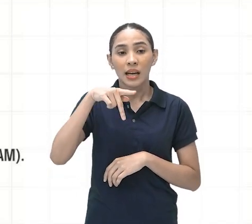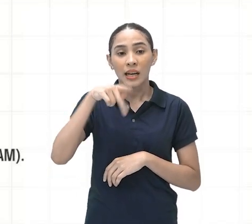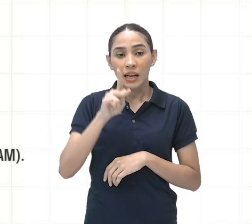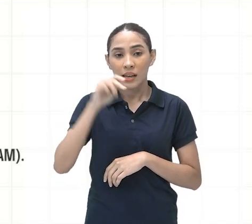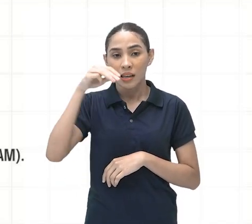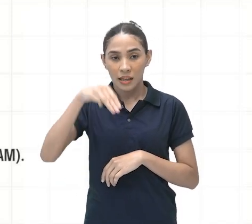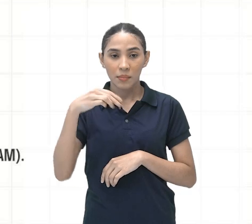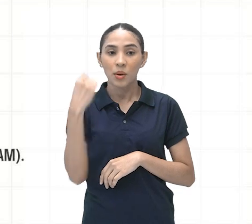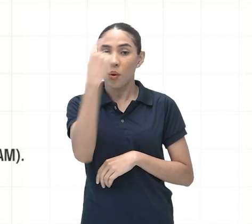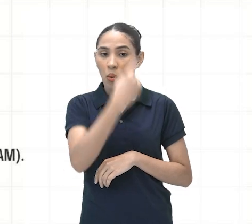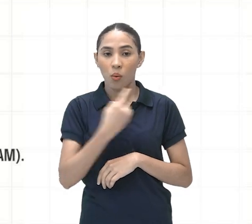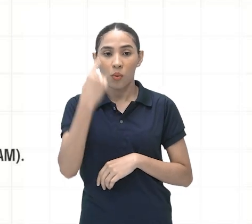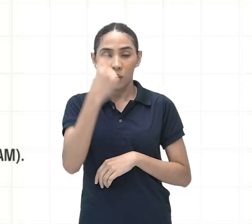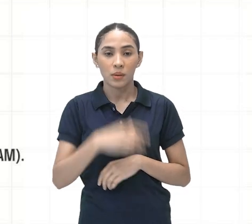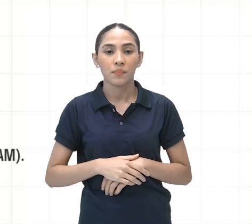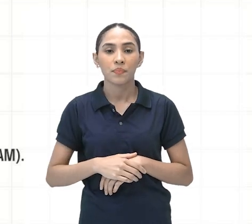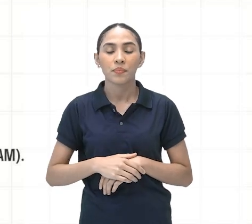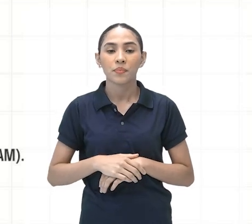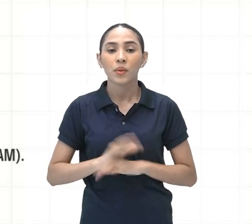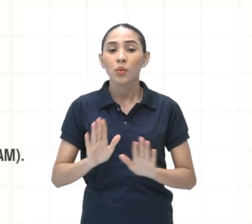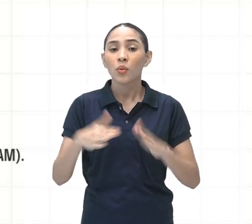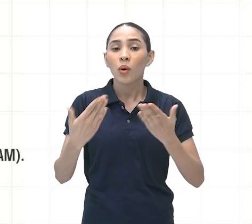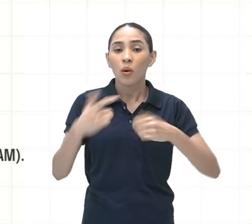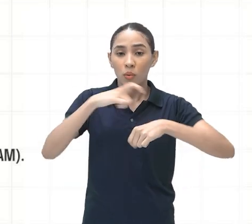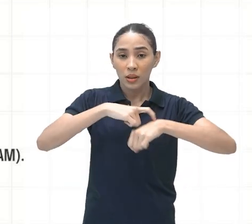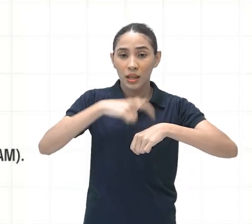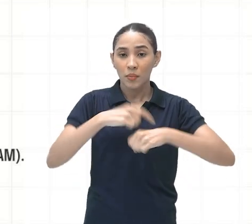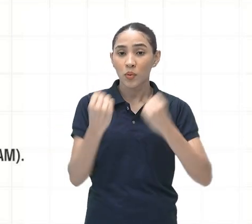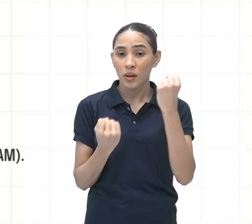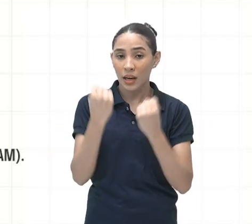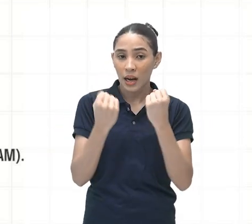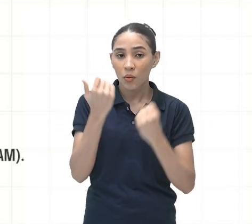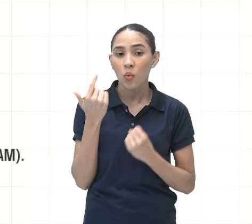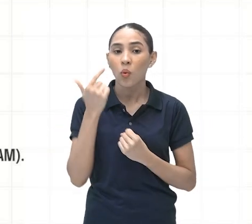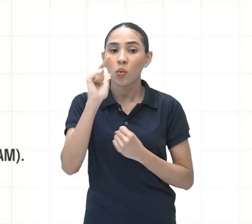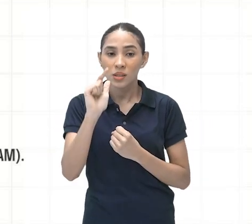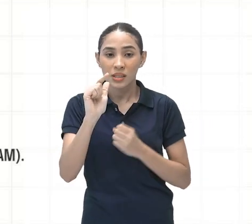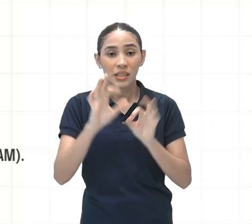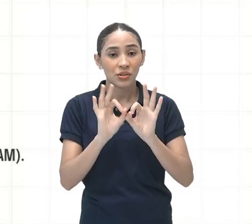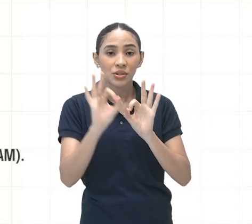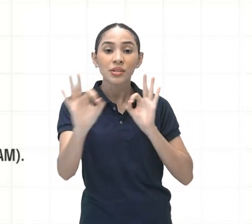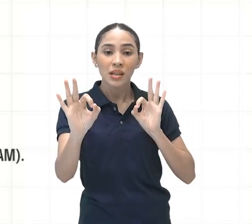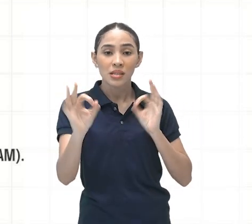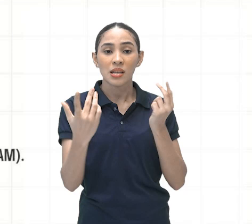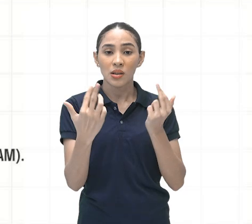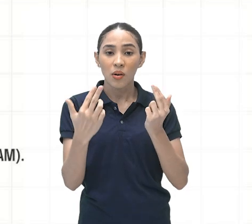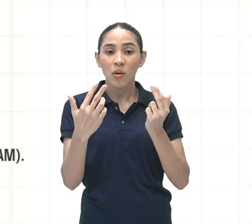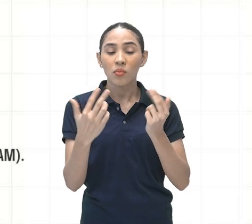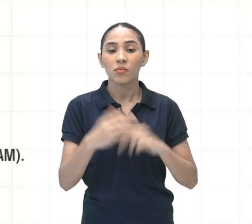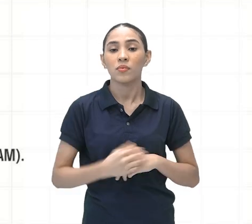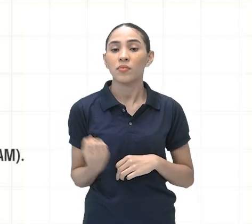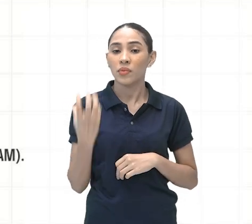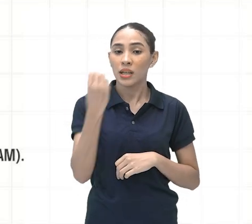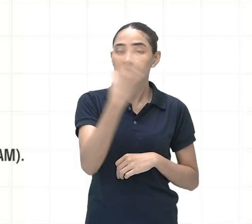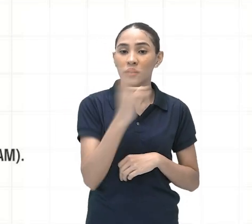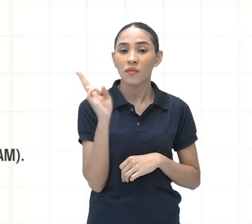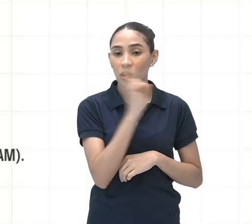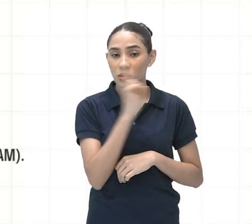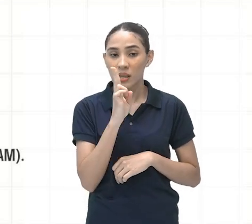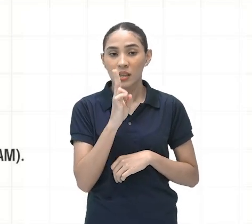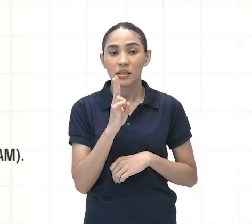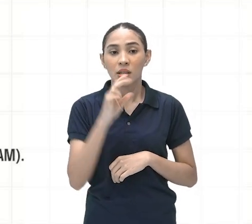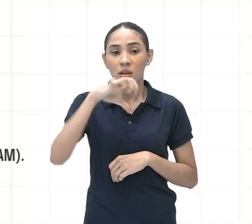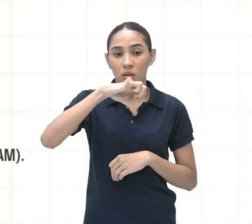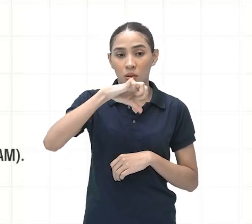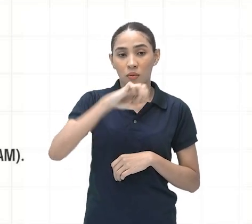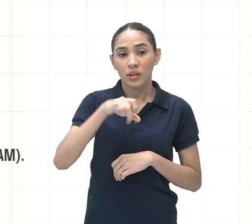Perdão. Em quanto tempo o mesmo carro percorrerá a mesma estrada, viajando a uma velocidade média